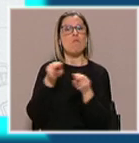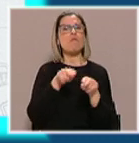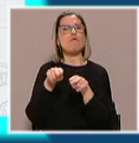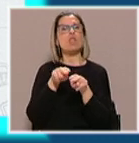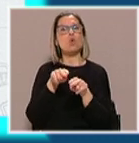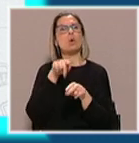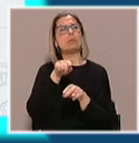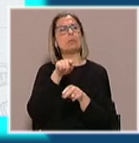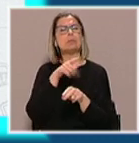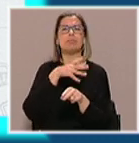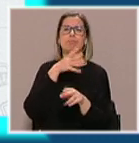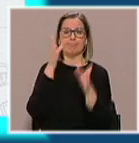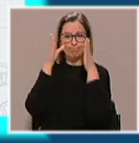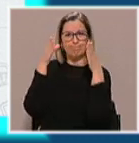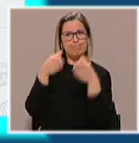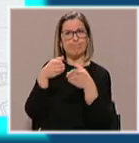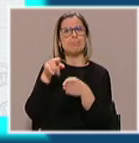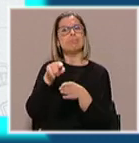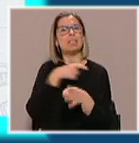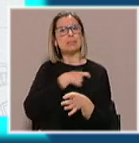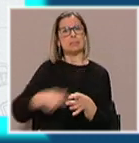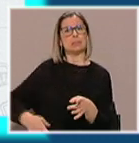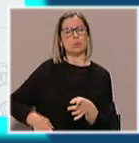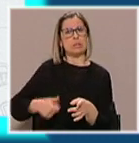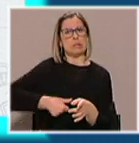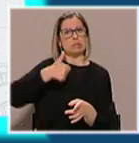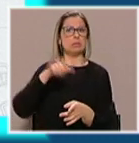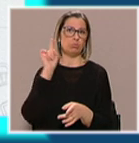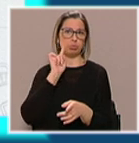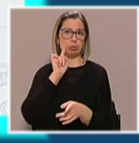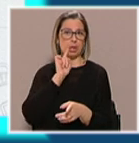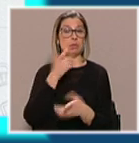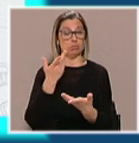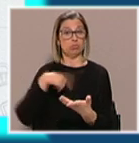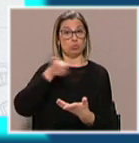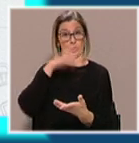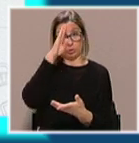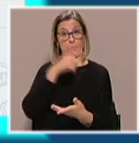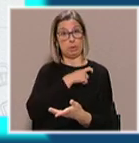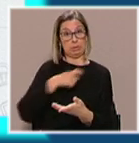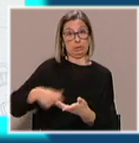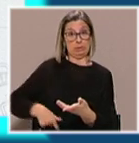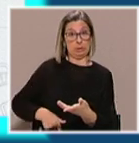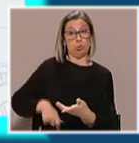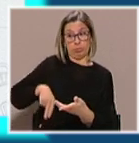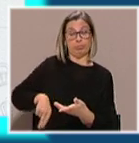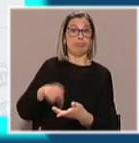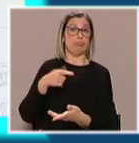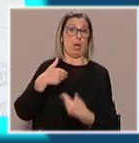fazia enfoque ao uso do cinto de segurança. Sabemos todos que o cinto de segurança ajuda a